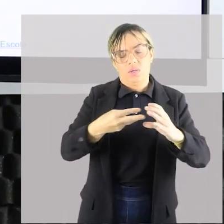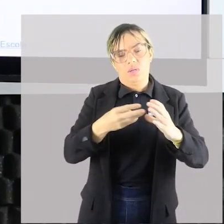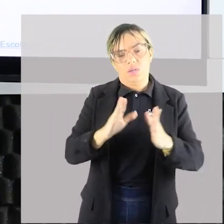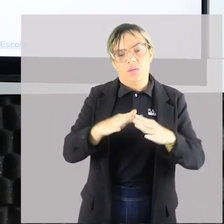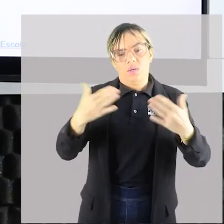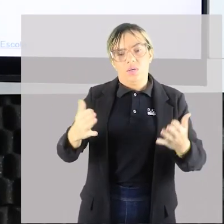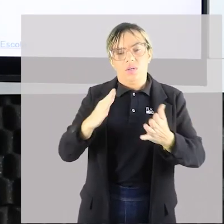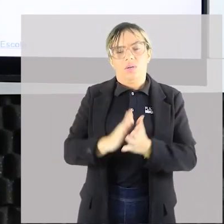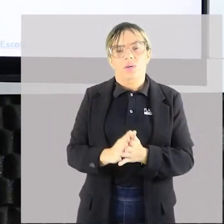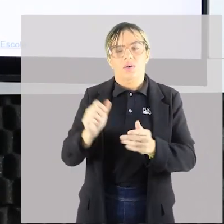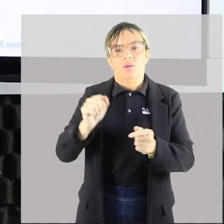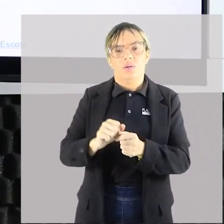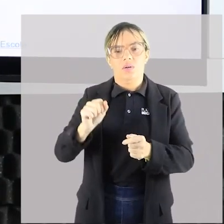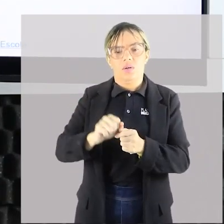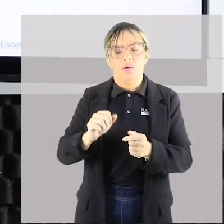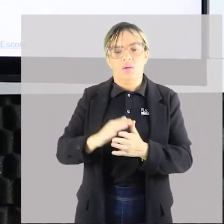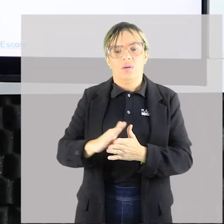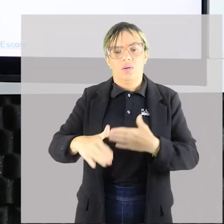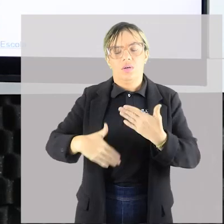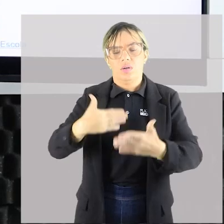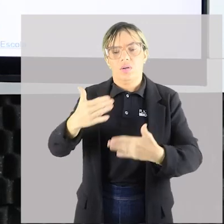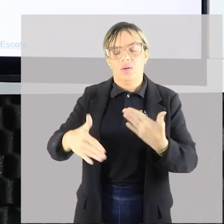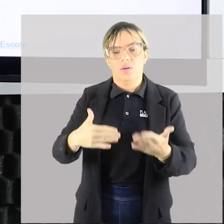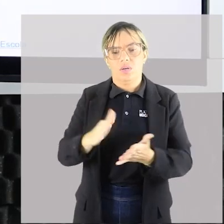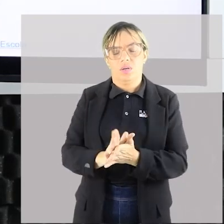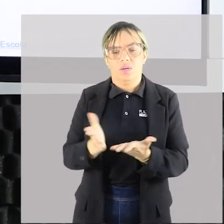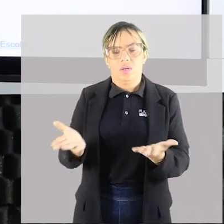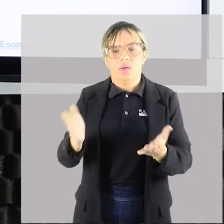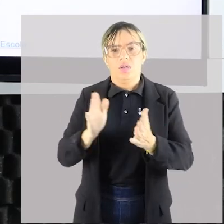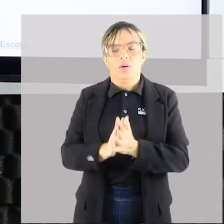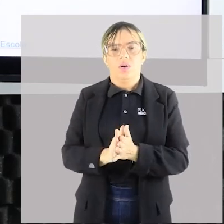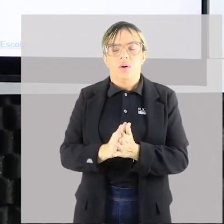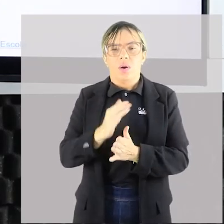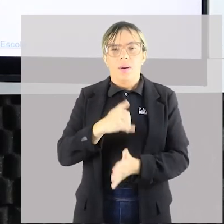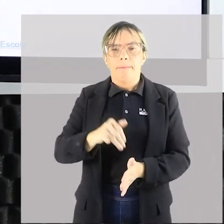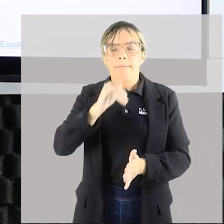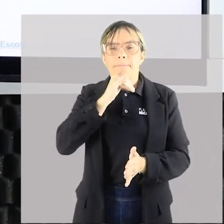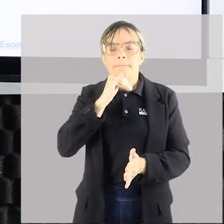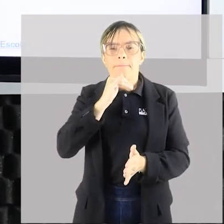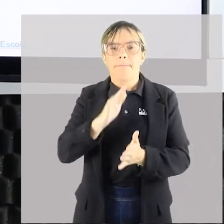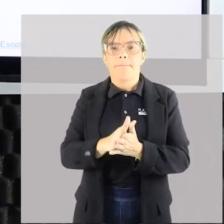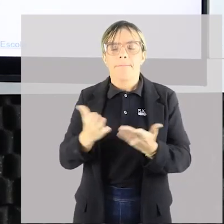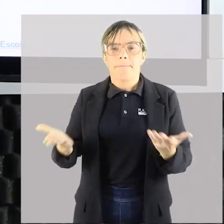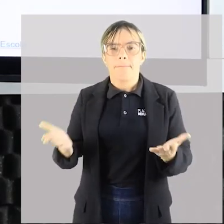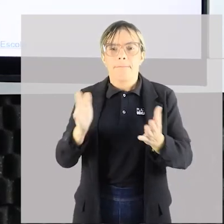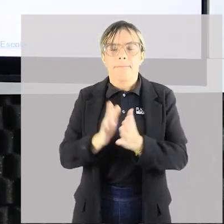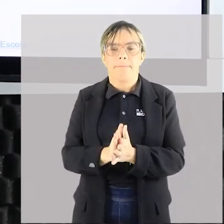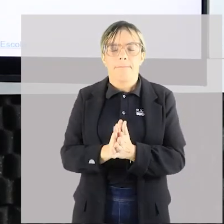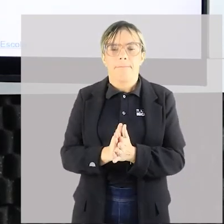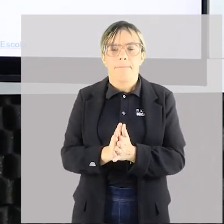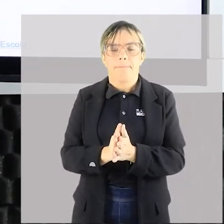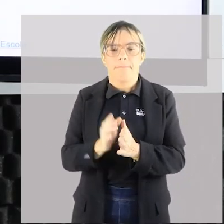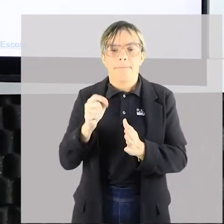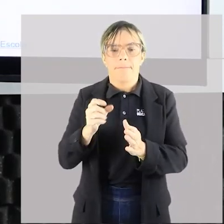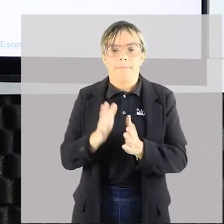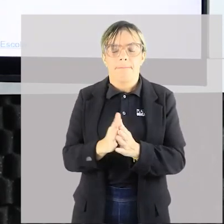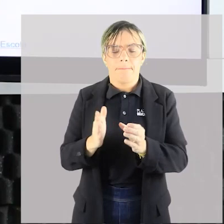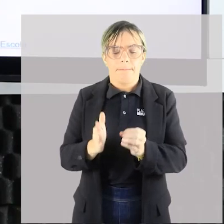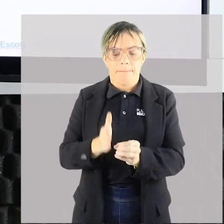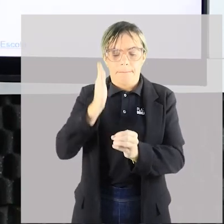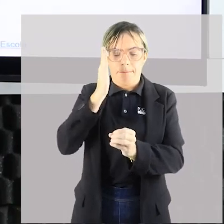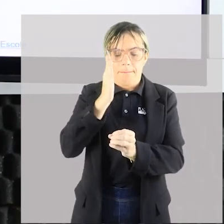essa bactéria faz um processo, por exemplo, de mitose, ela não está fazendo simplesmente uma mitose, ela está